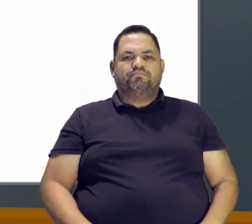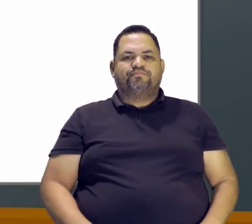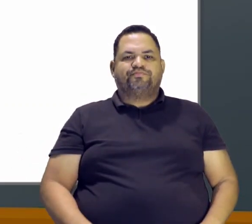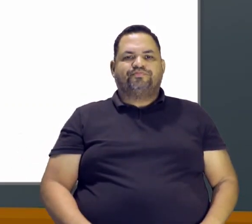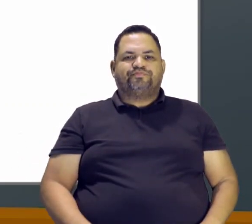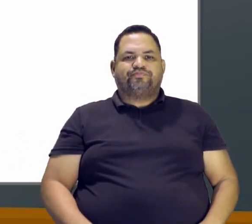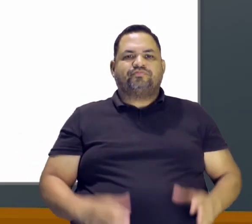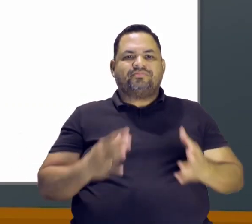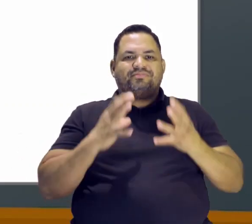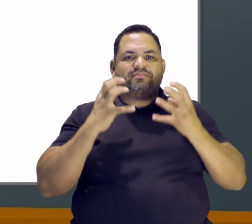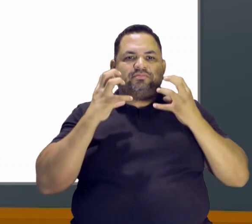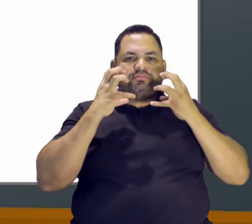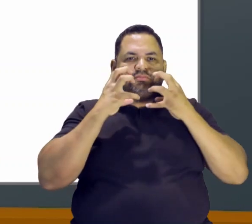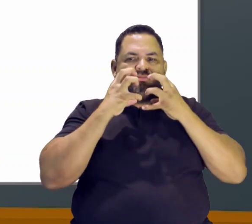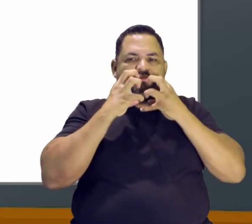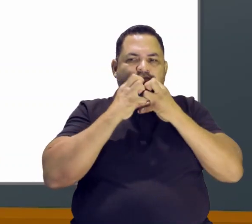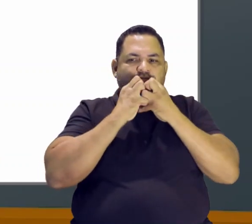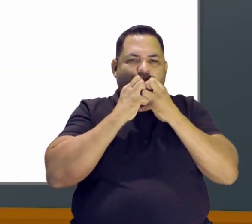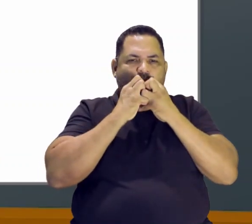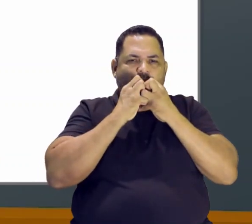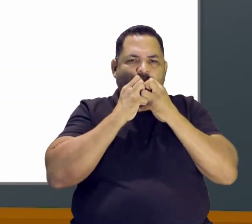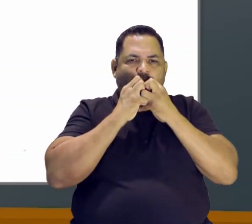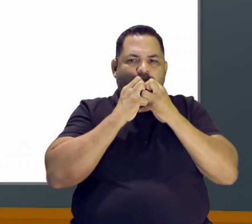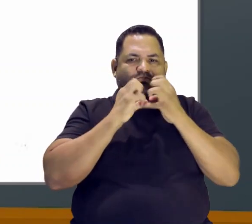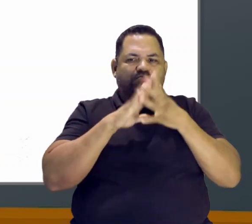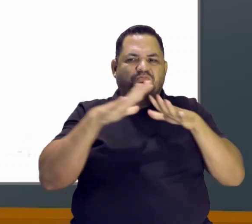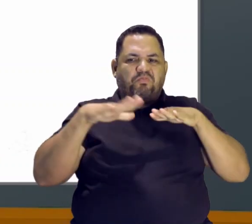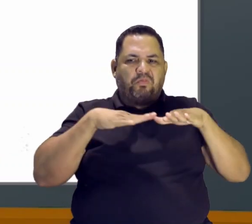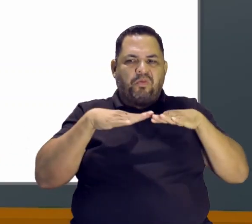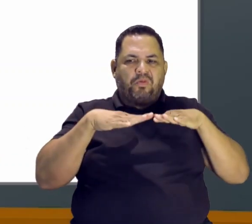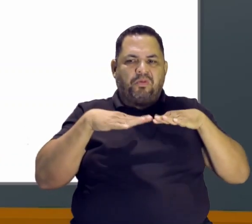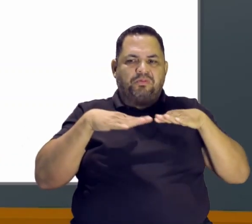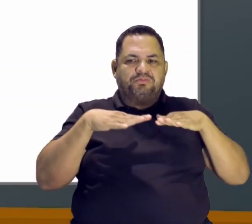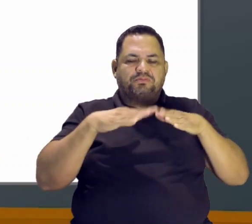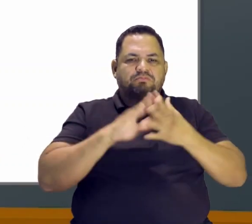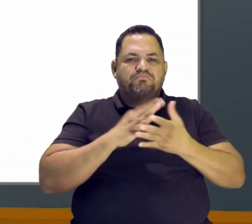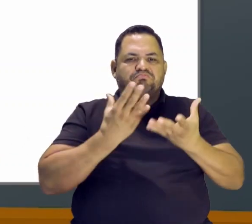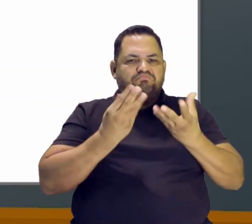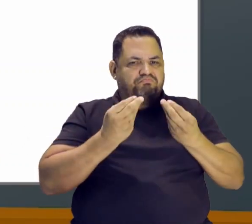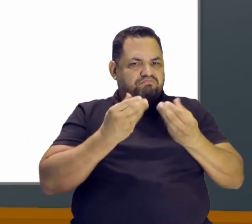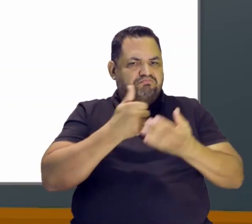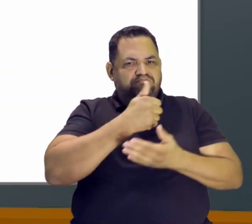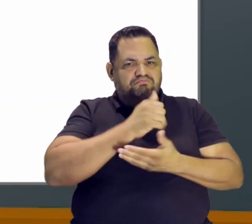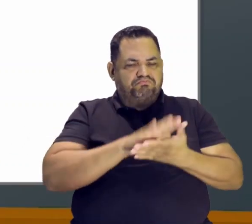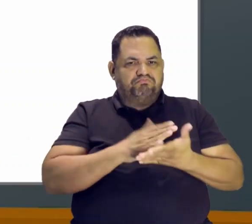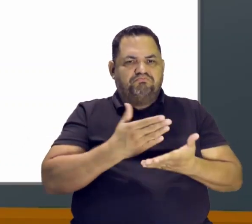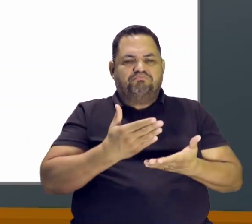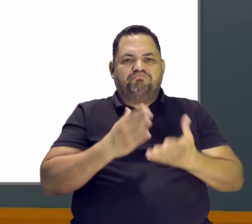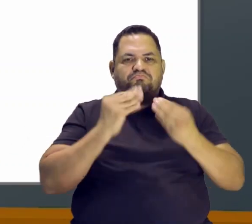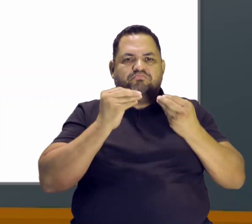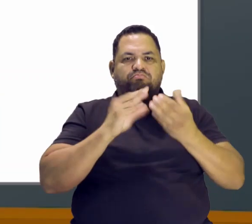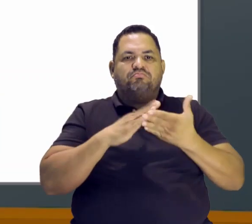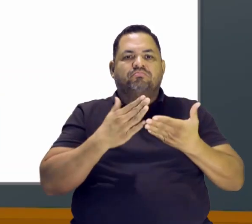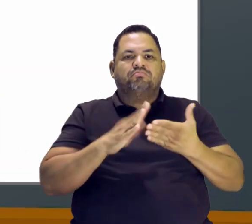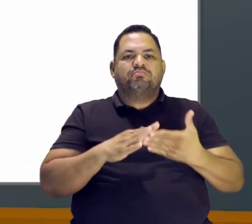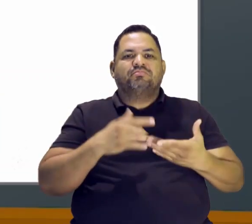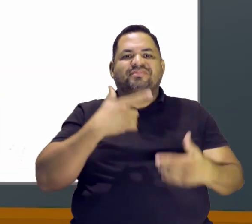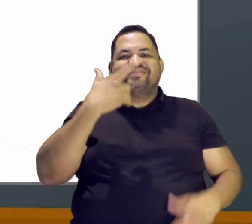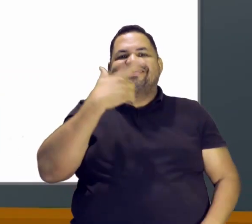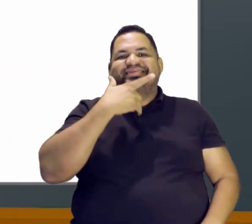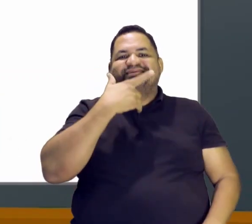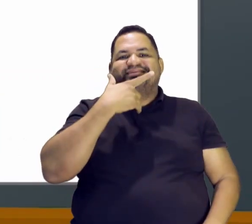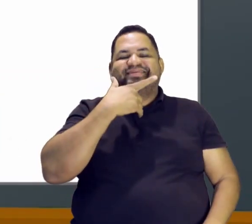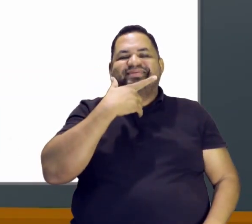você acaba exigindo muito mais movimentação de músculos, né? Do que para você